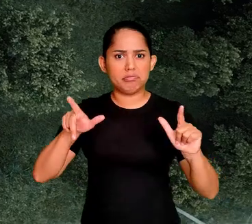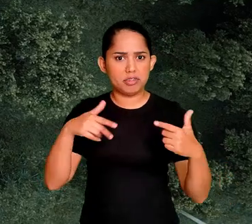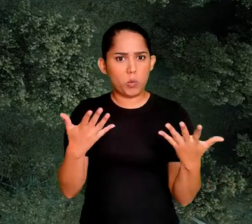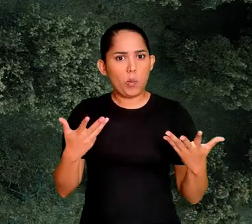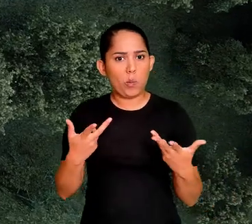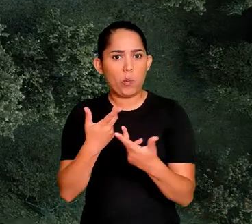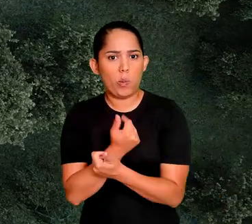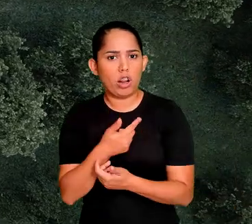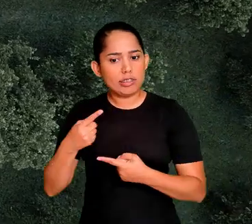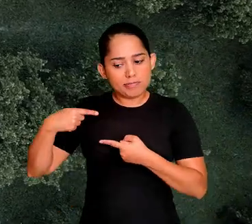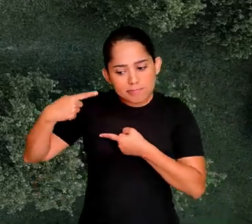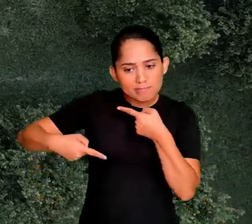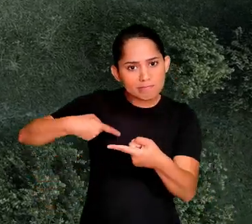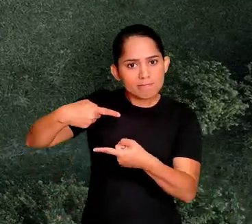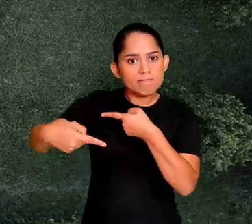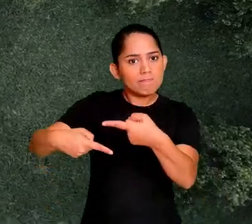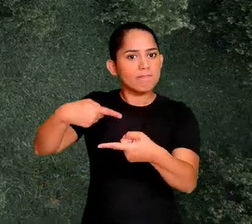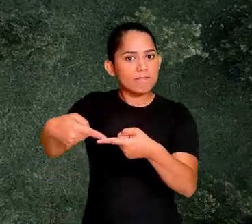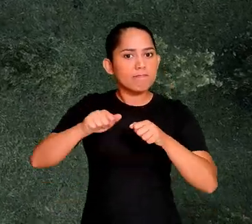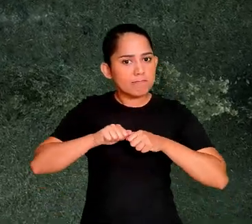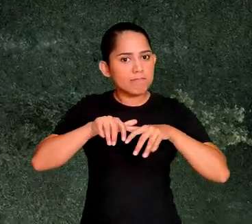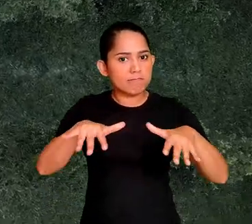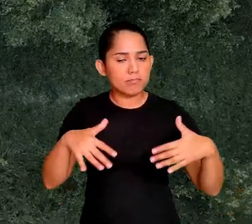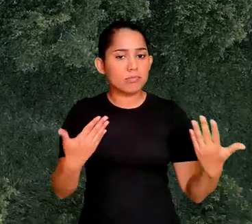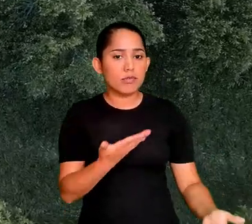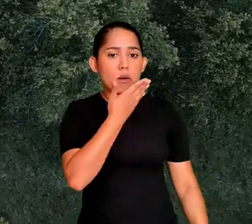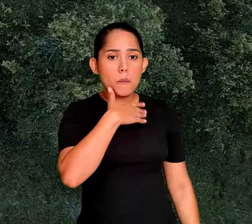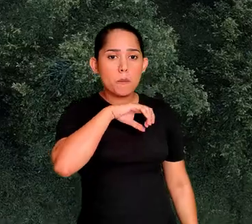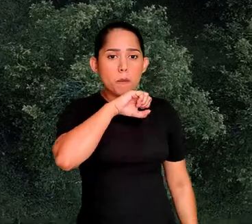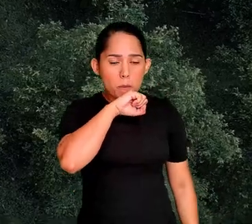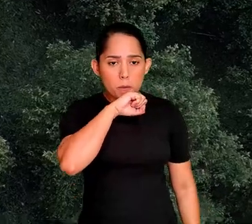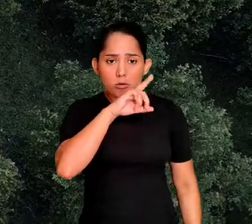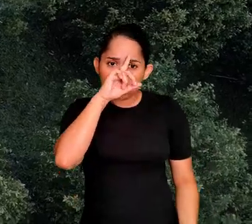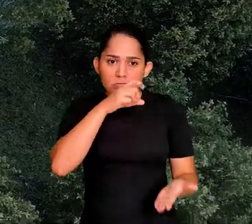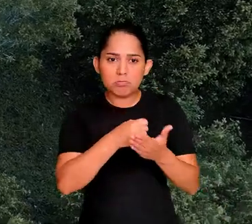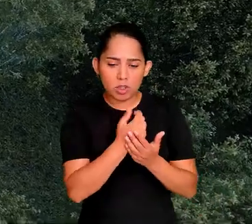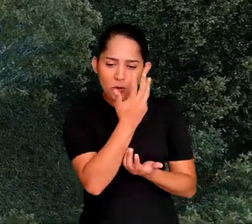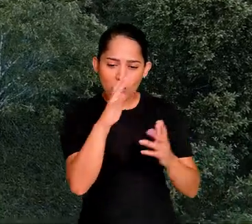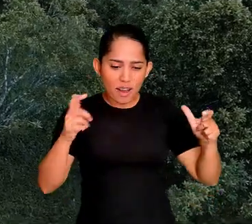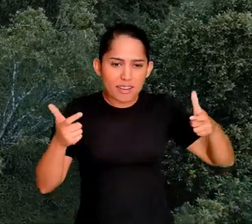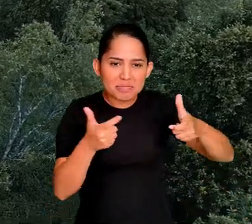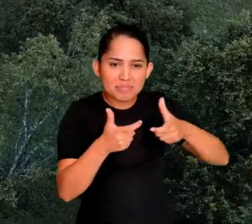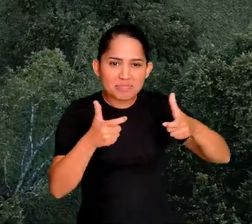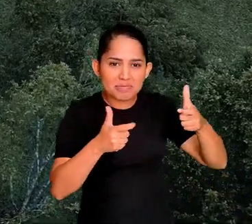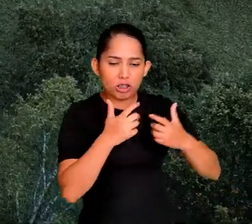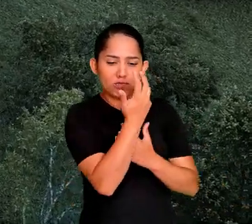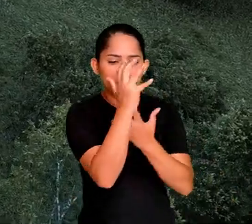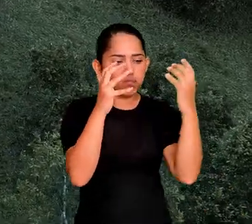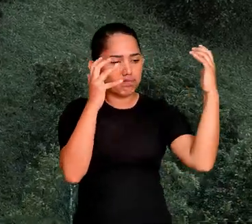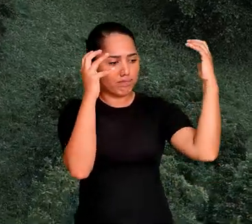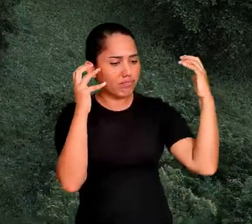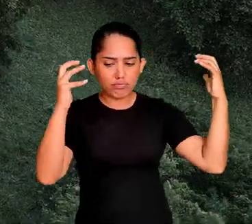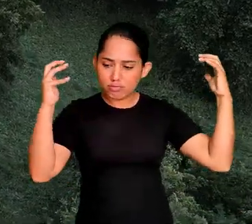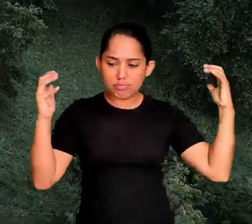Então isso foi passando, né? De geração em geração. E meu pai resolveu fazer uma mini floresta aqui de cambuci,